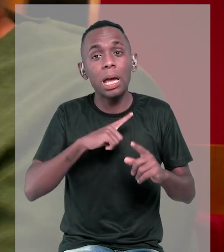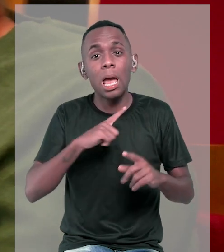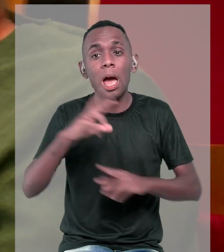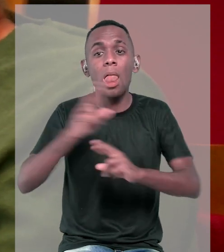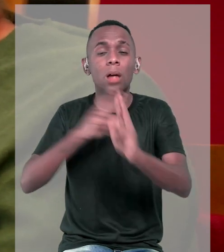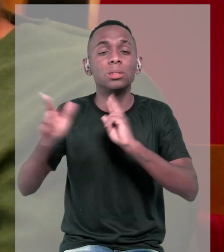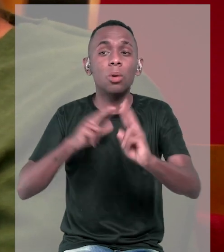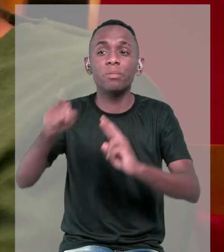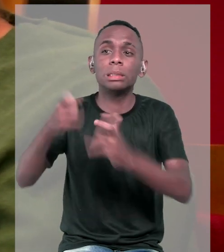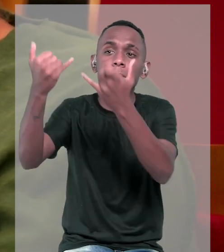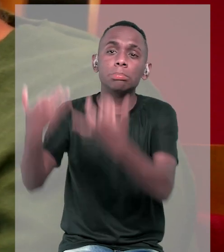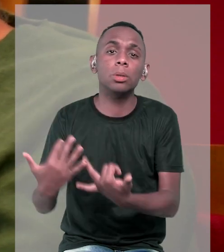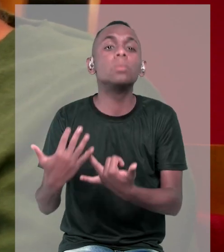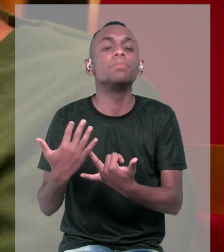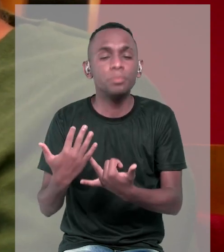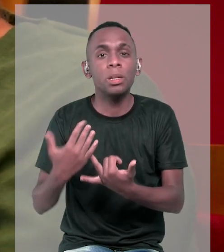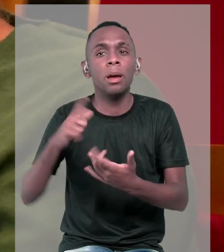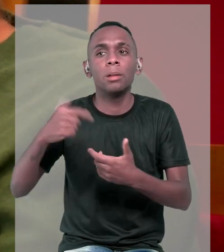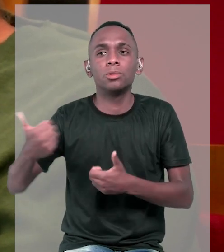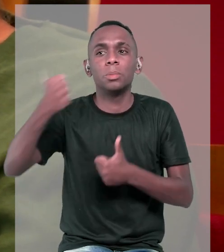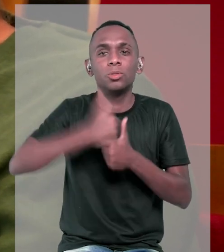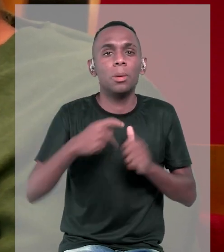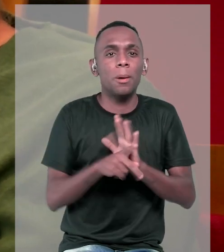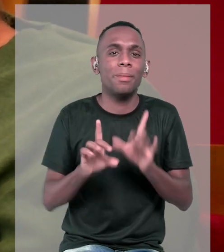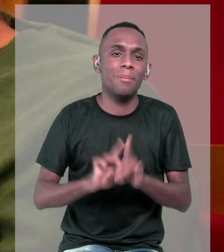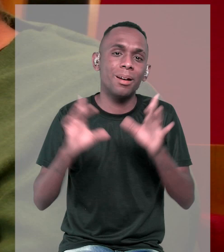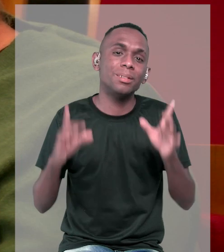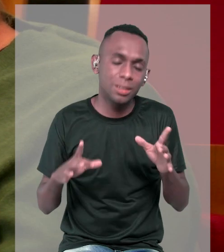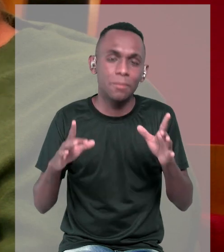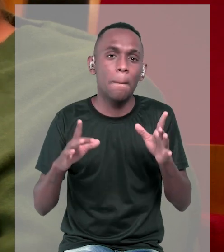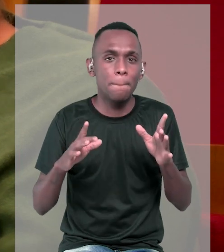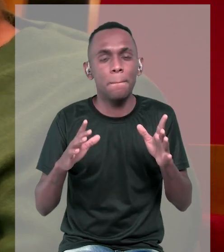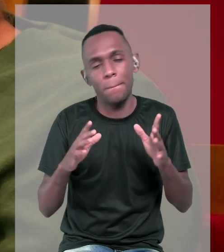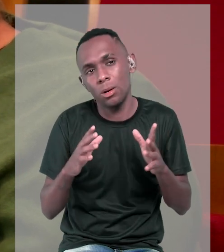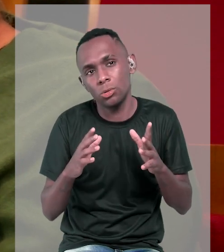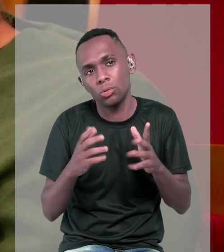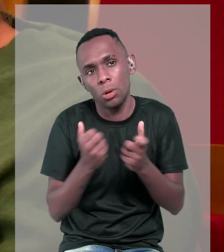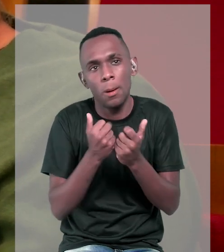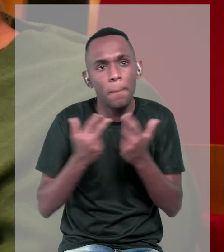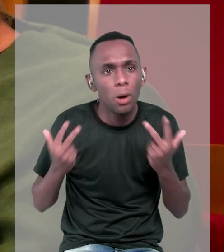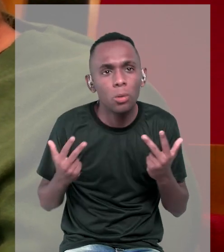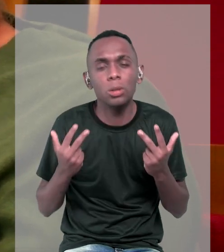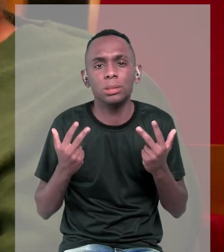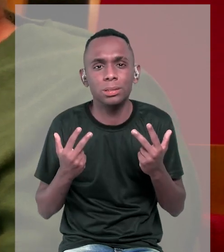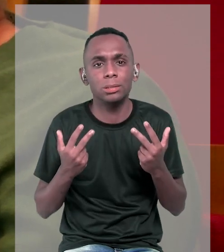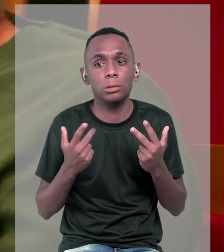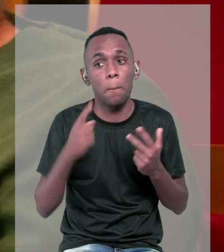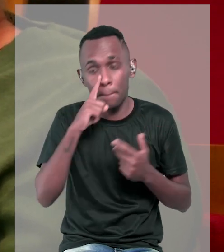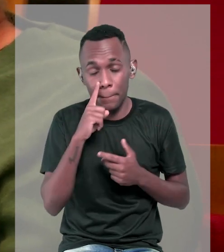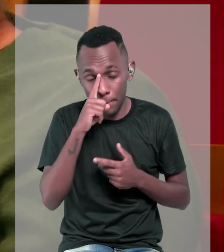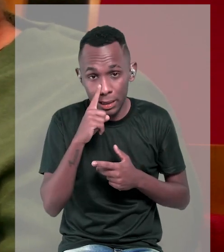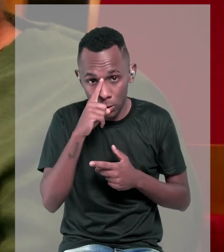de substituição da democracia por algo bastante trevoso, né? Em